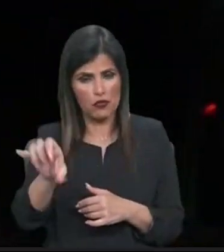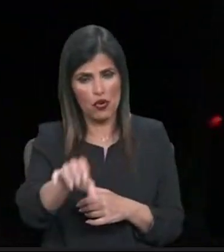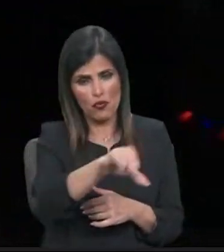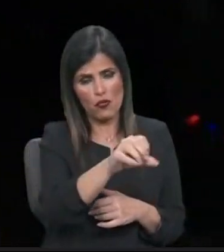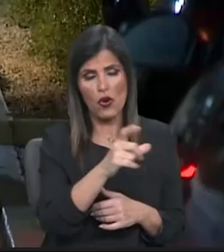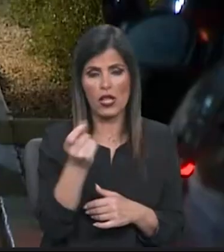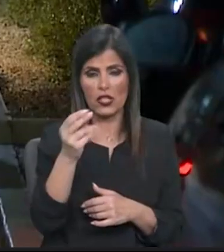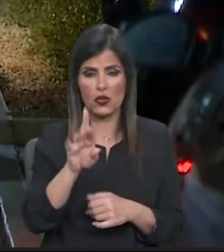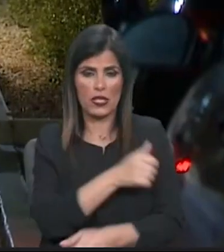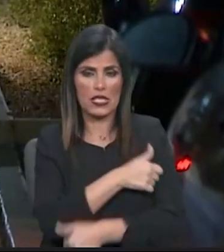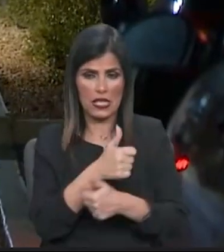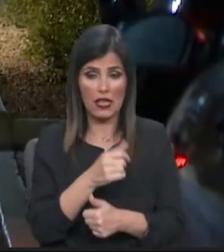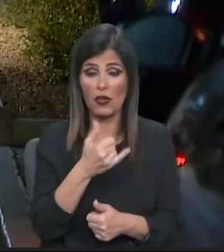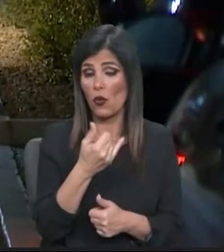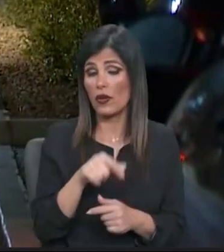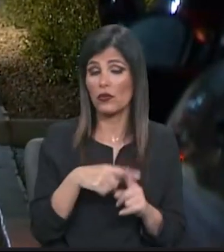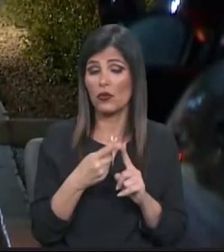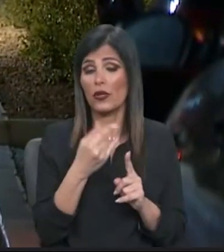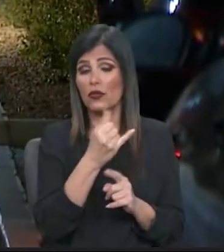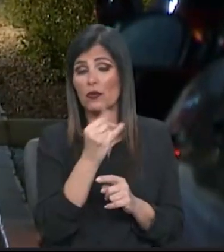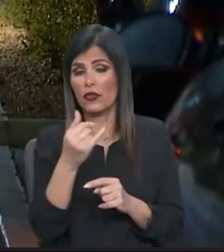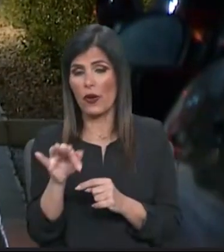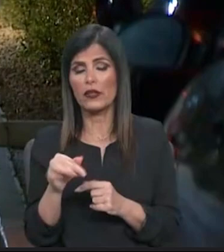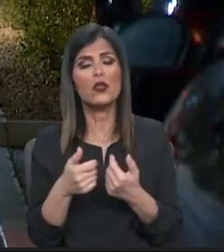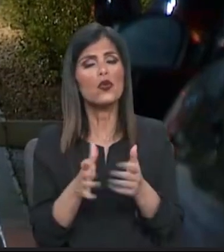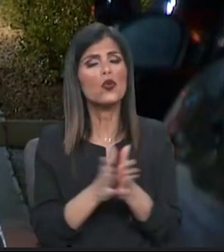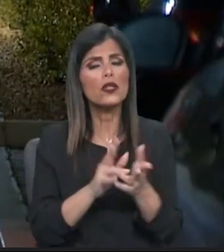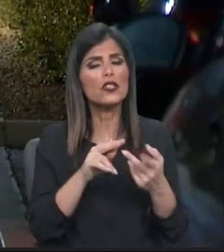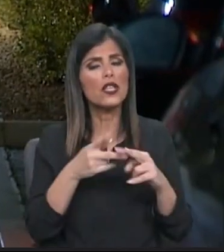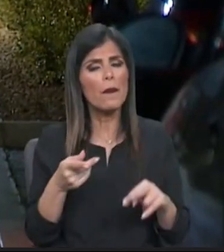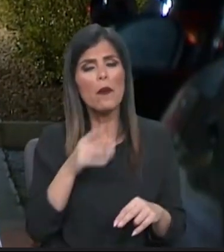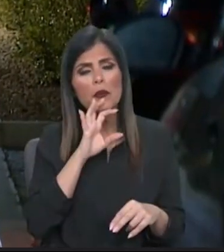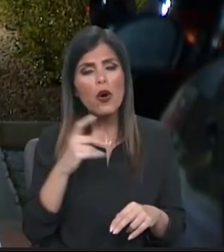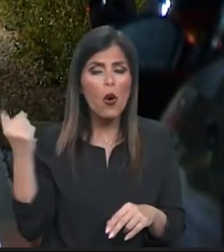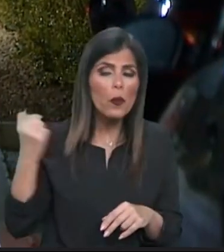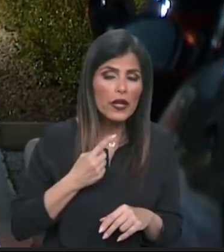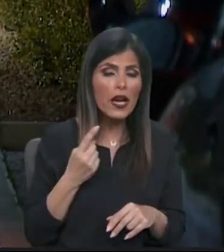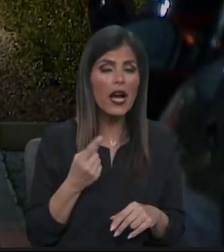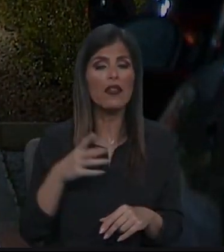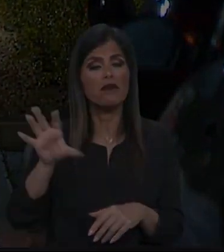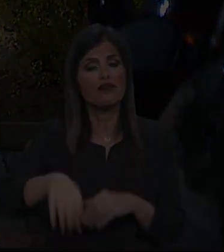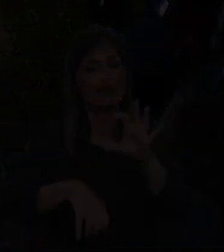Em 2024, todos os municípios do país estão obrigados à recolha dos biorresíduos.